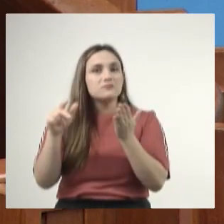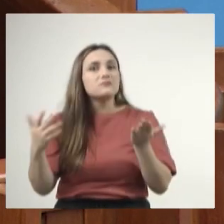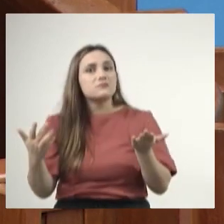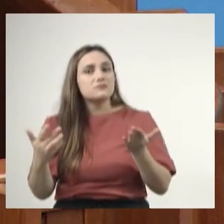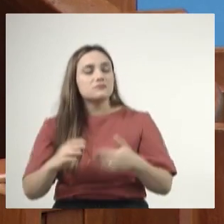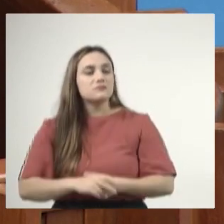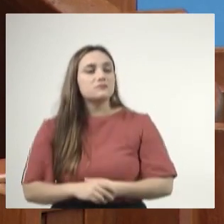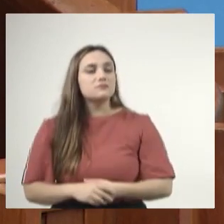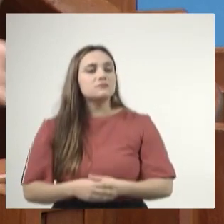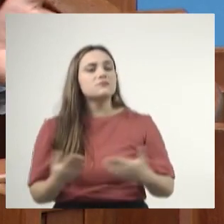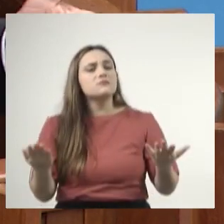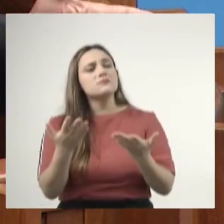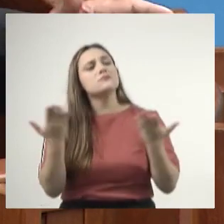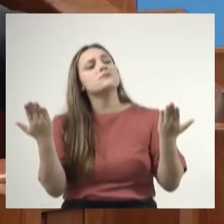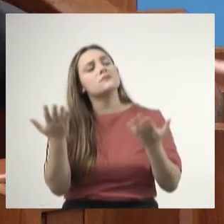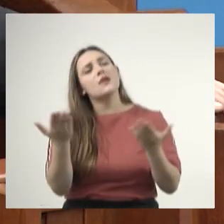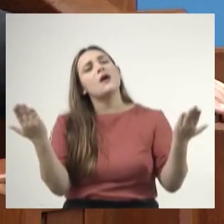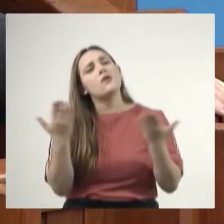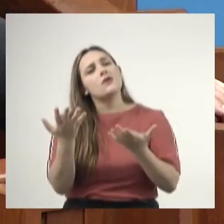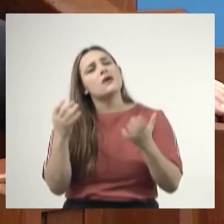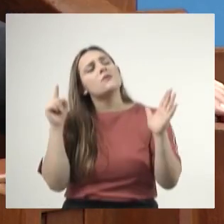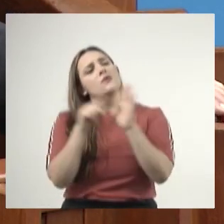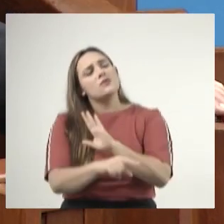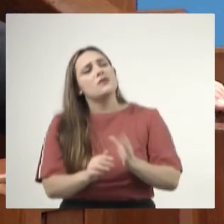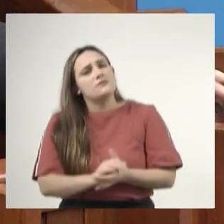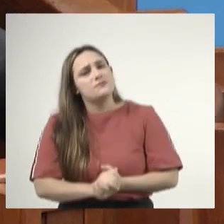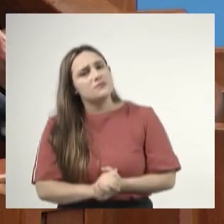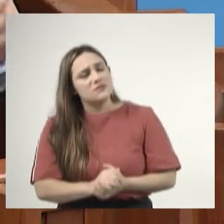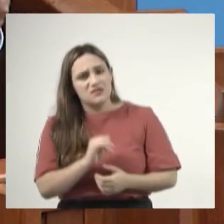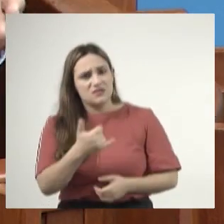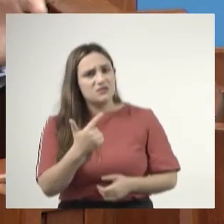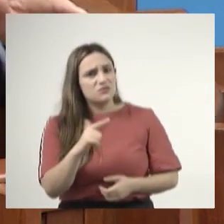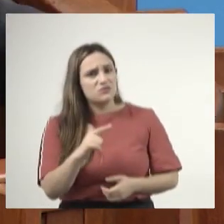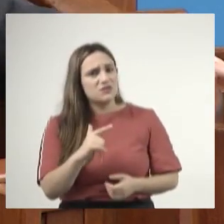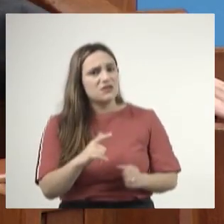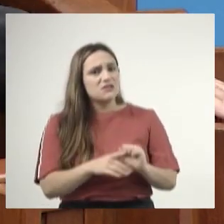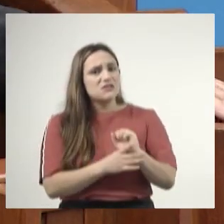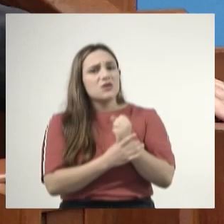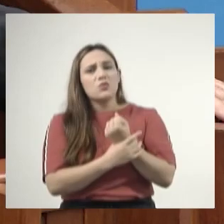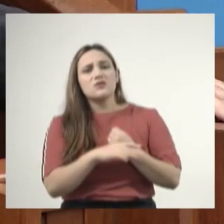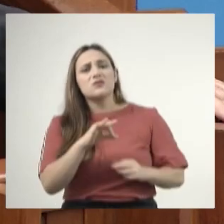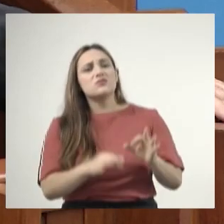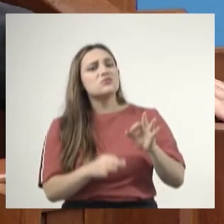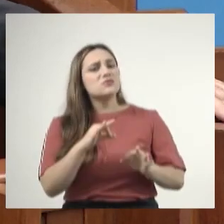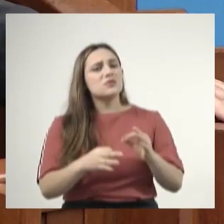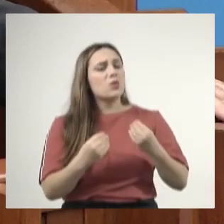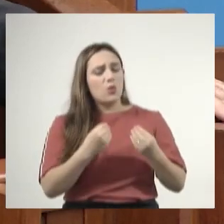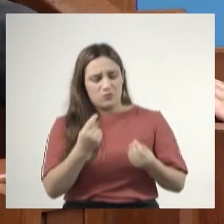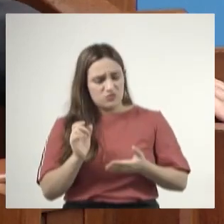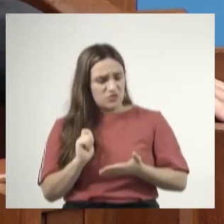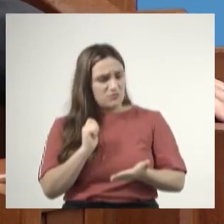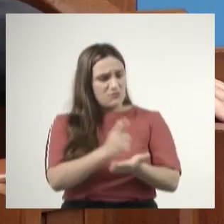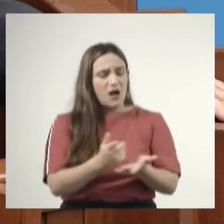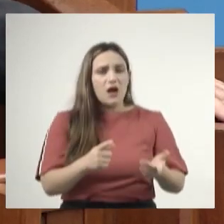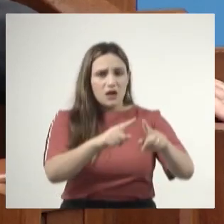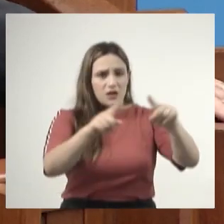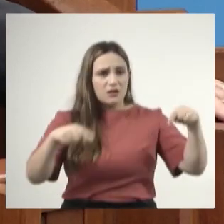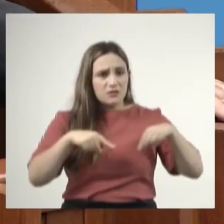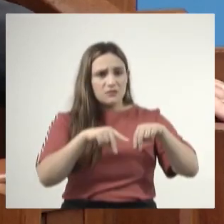pergunto, se não temos segurança jurídica, como que vai investir? Como que vai investir